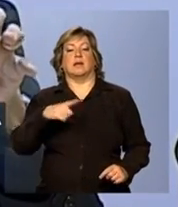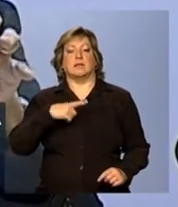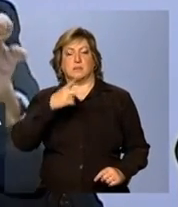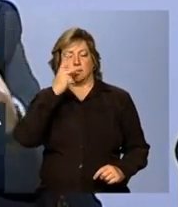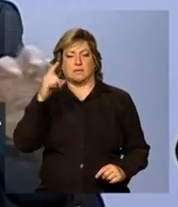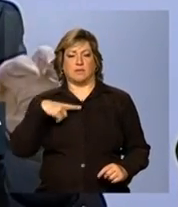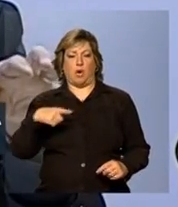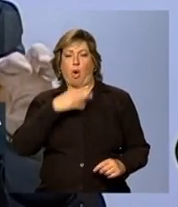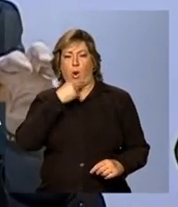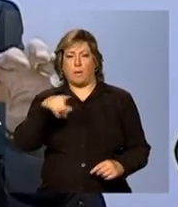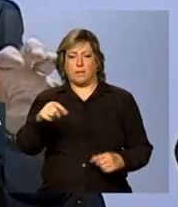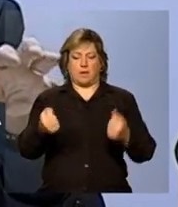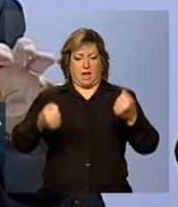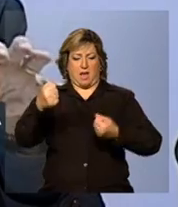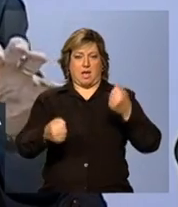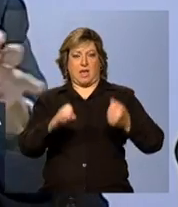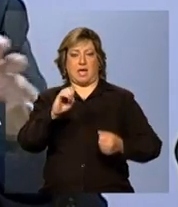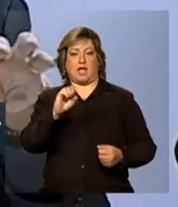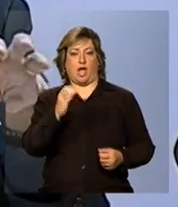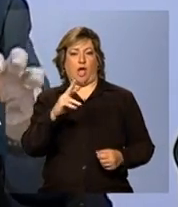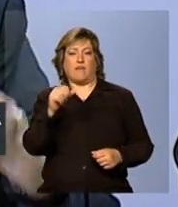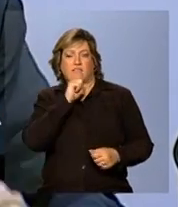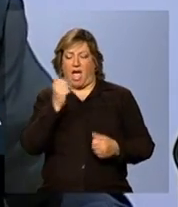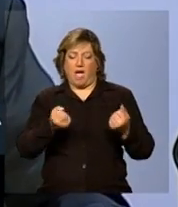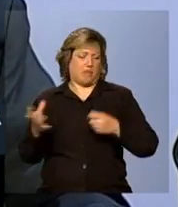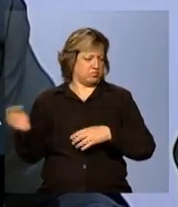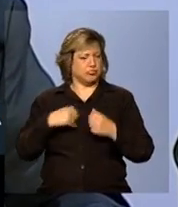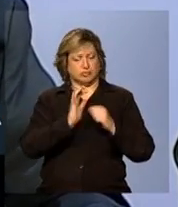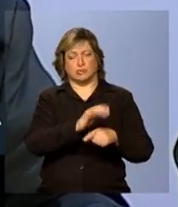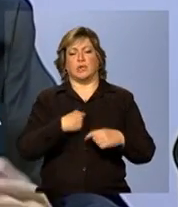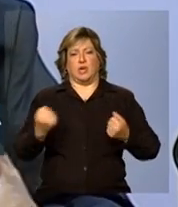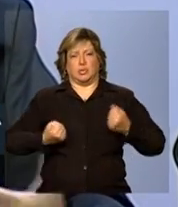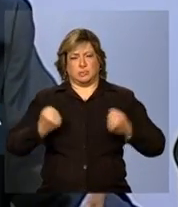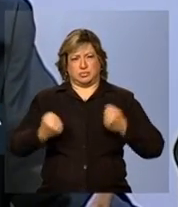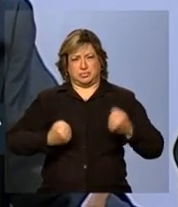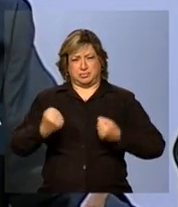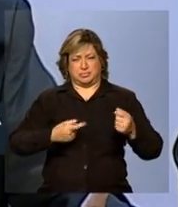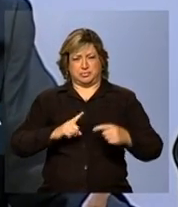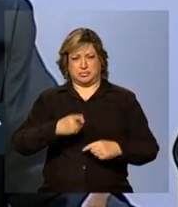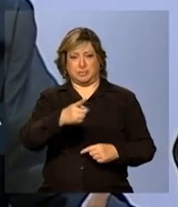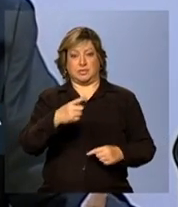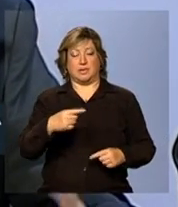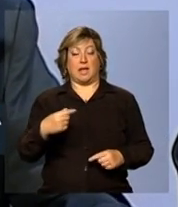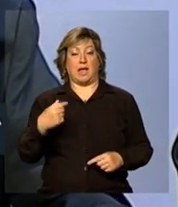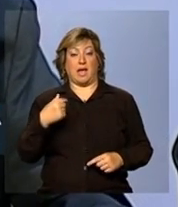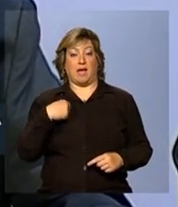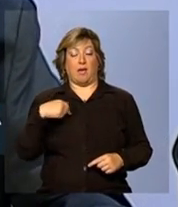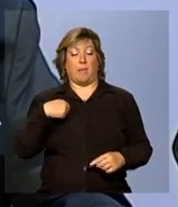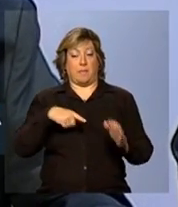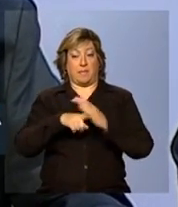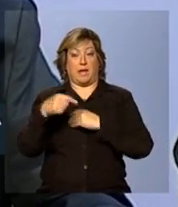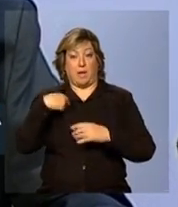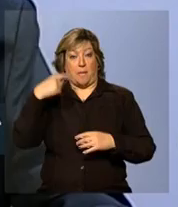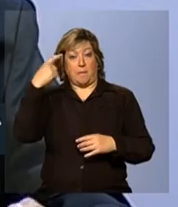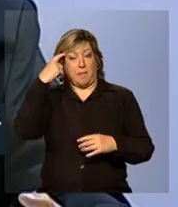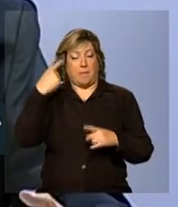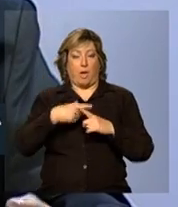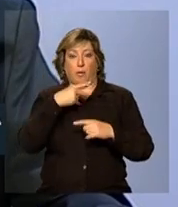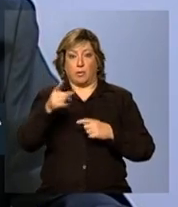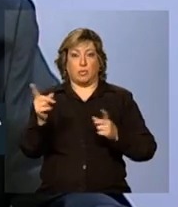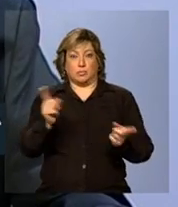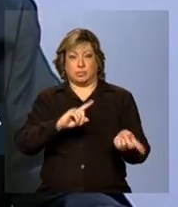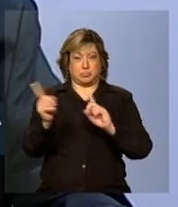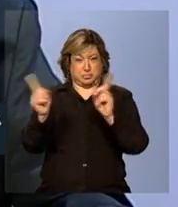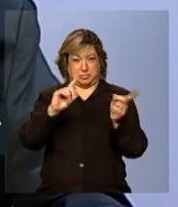antigo, falou, eu levo vocês. E levou eles, e o meu médico falou, Duda, eu pensei que eu fosse ser o seu doador, porque ele correu